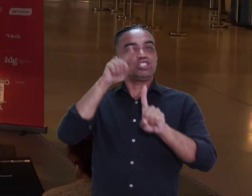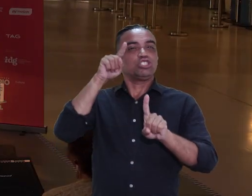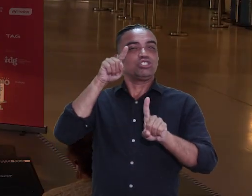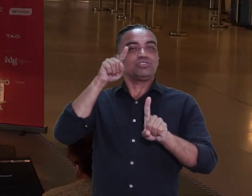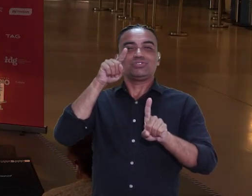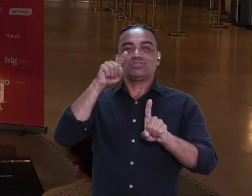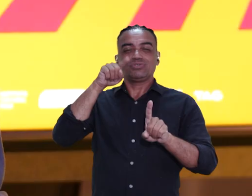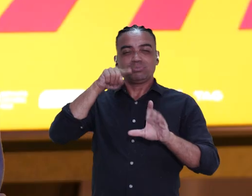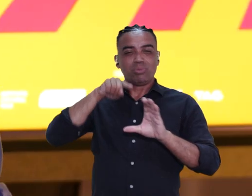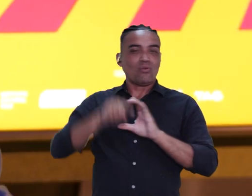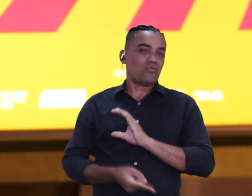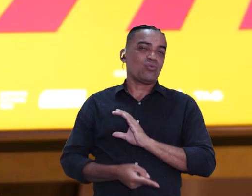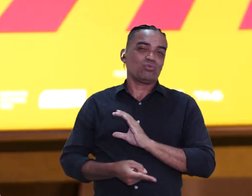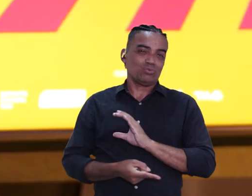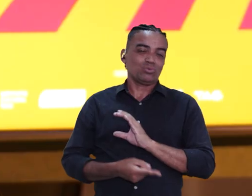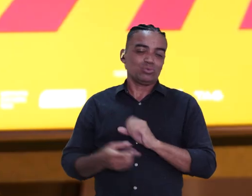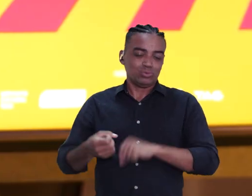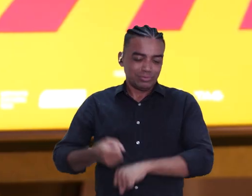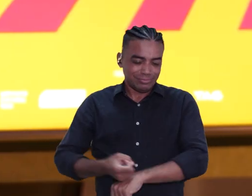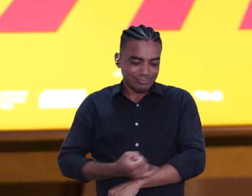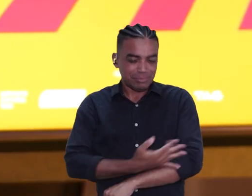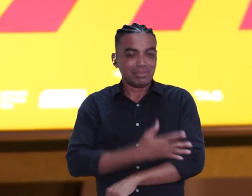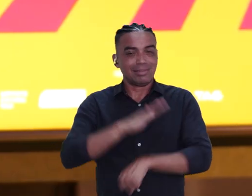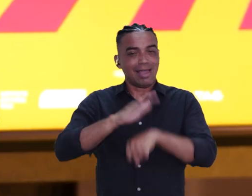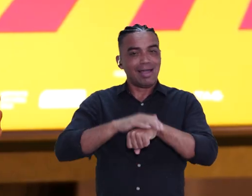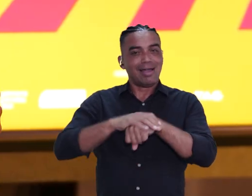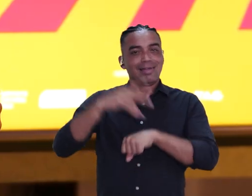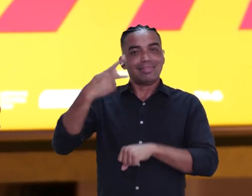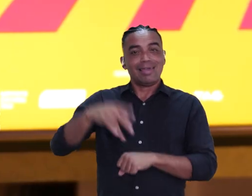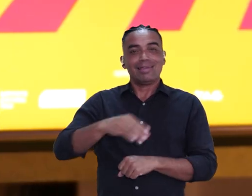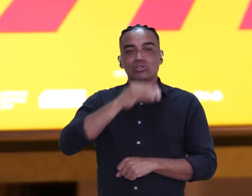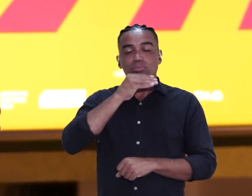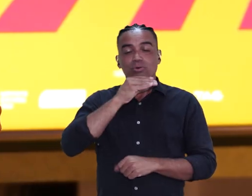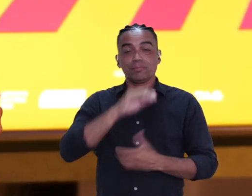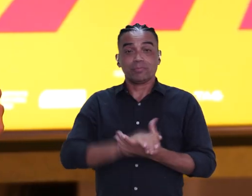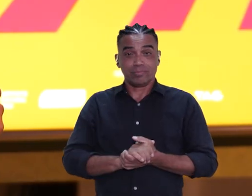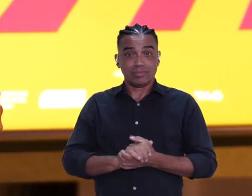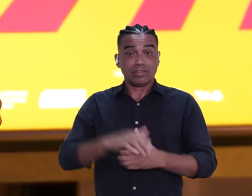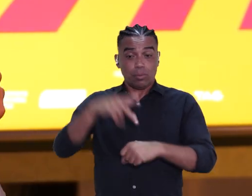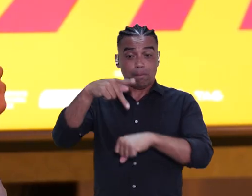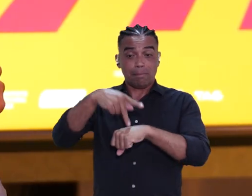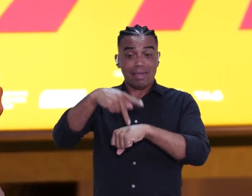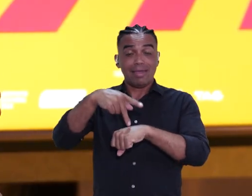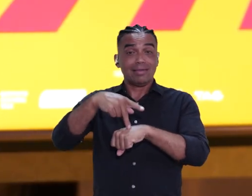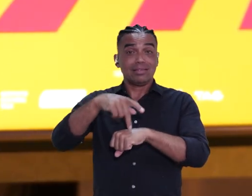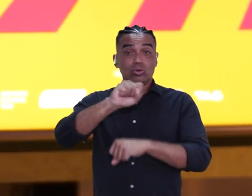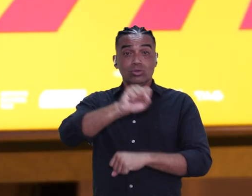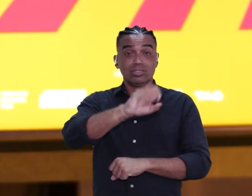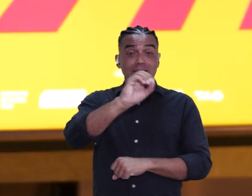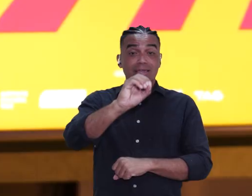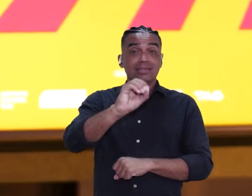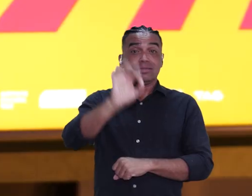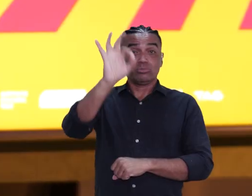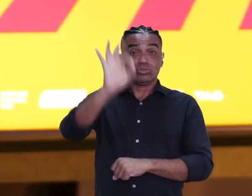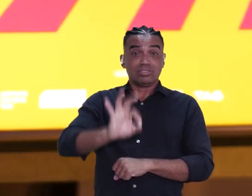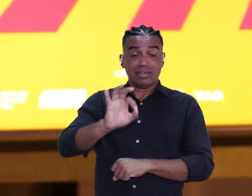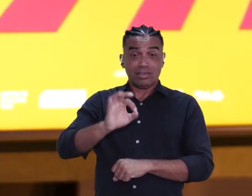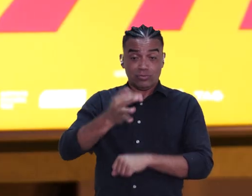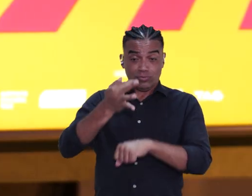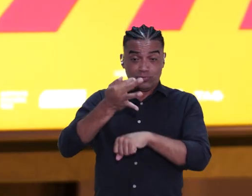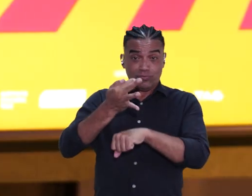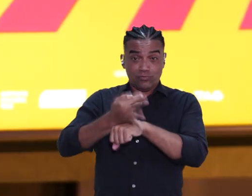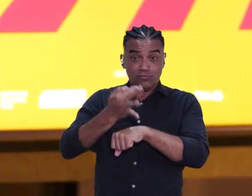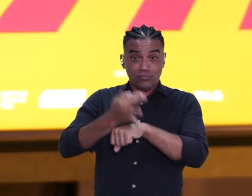de formação profunda da sensibilidade, né? A pedra, né, 80% de ferro nas almas